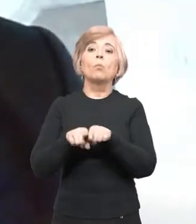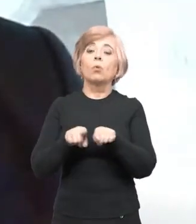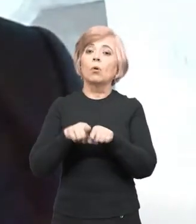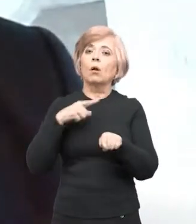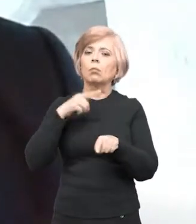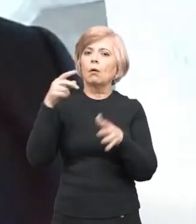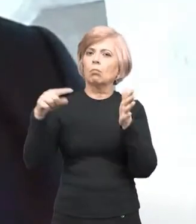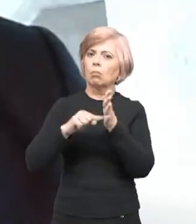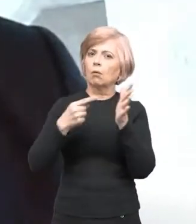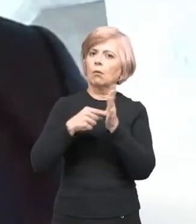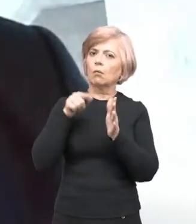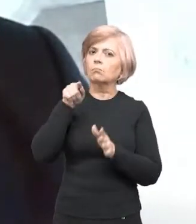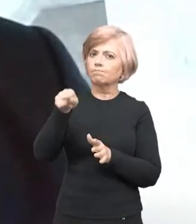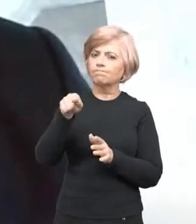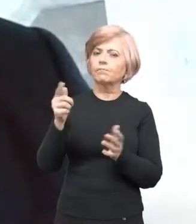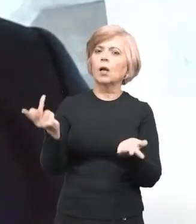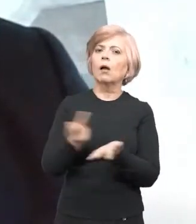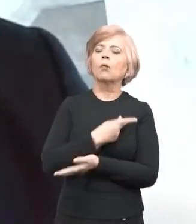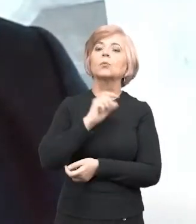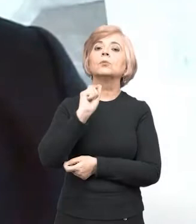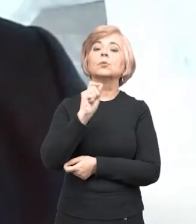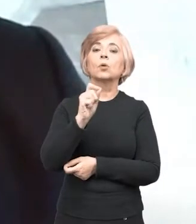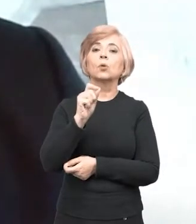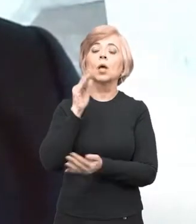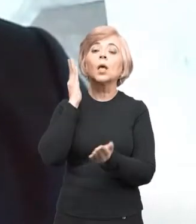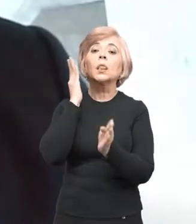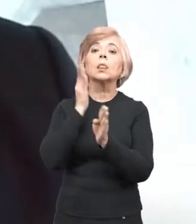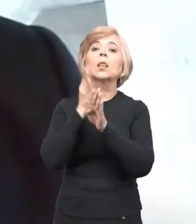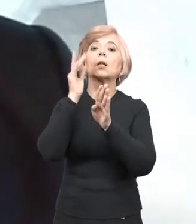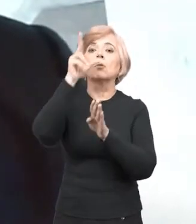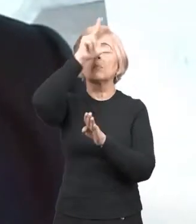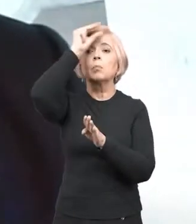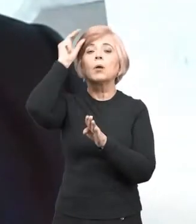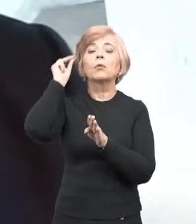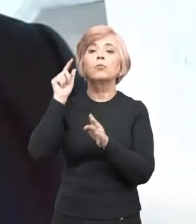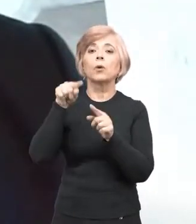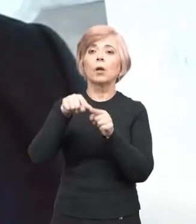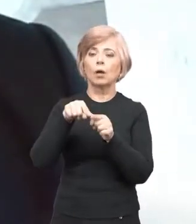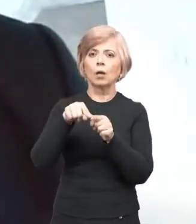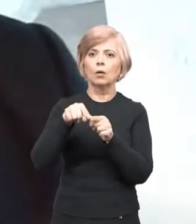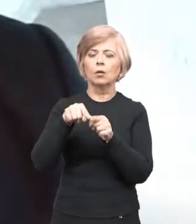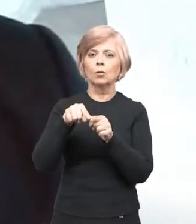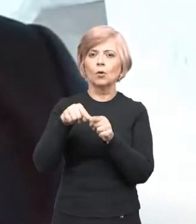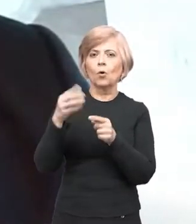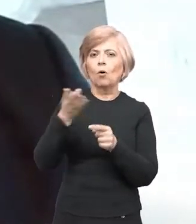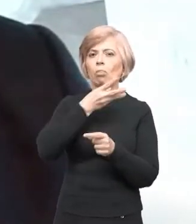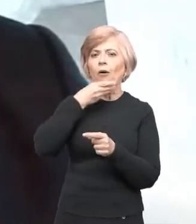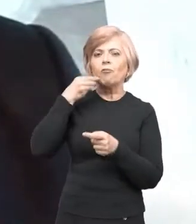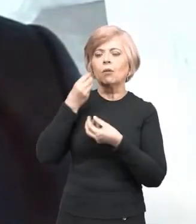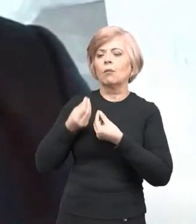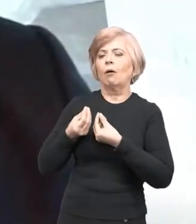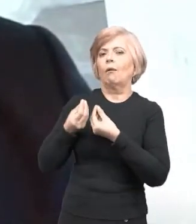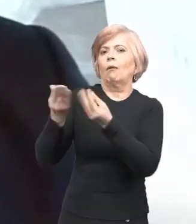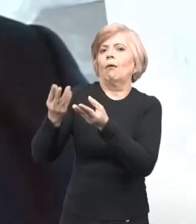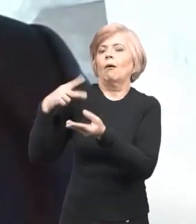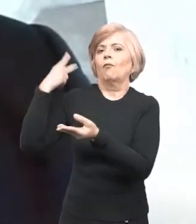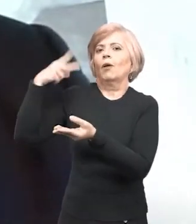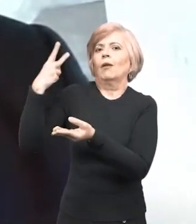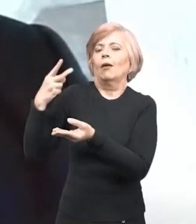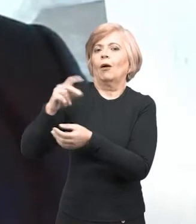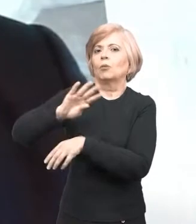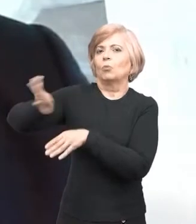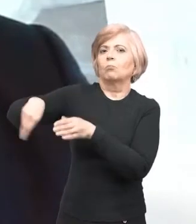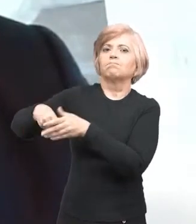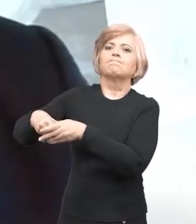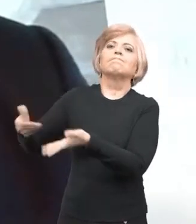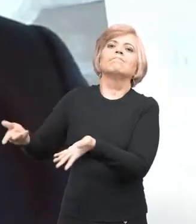Denúncia essa em que se identificou o prefeito oferecendo vantagem devida para vereador,